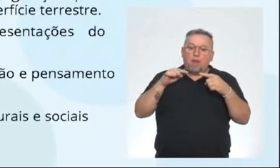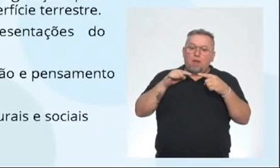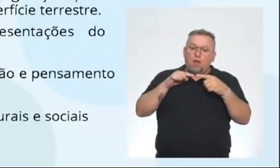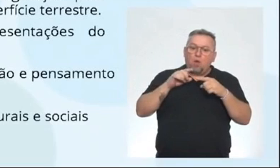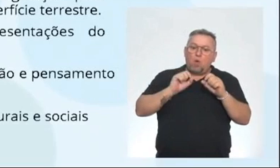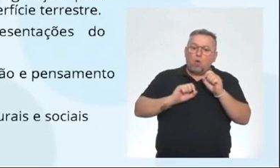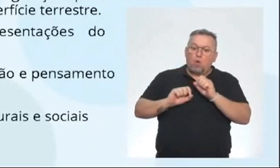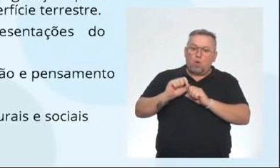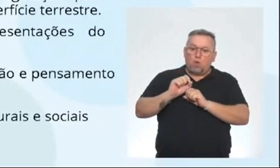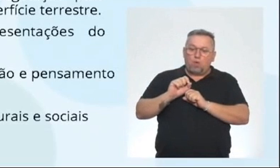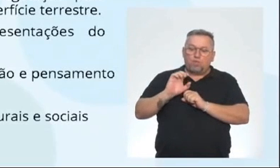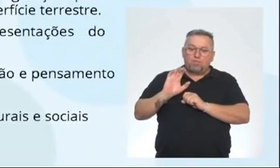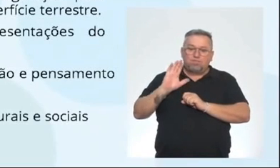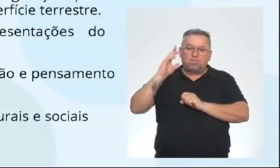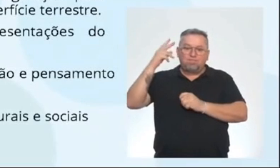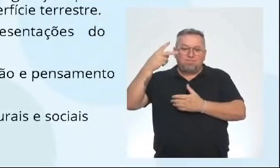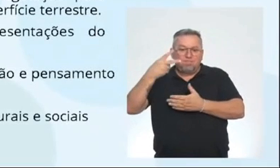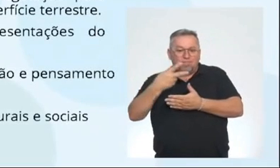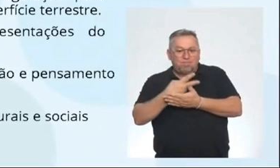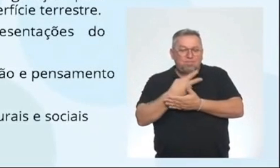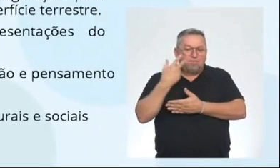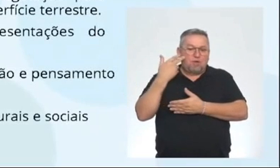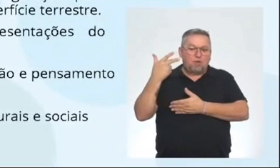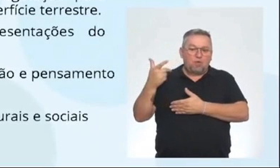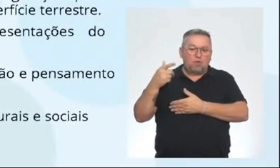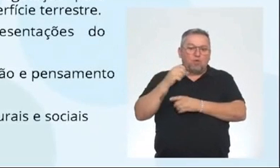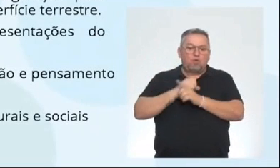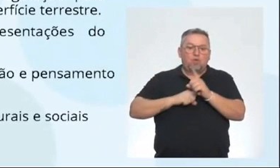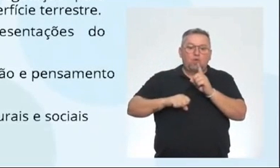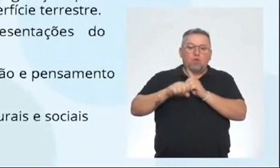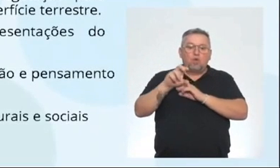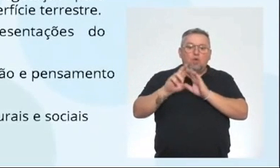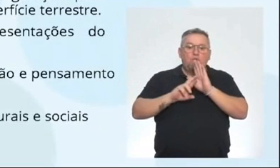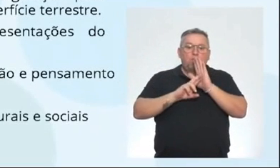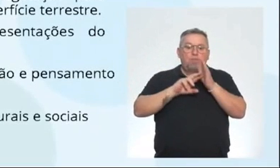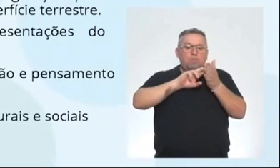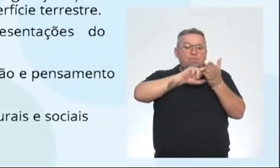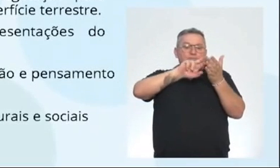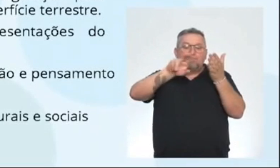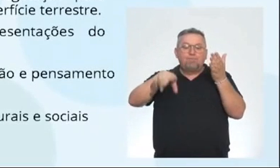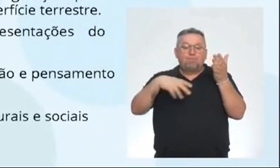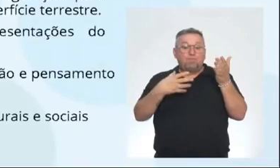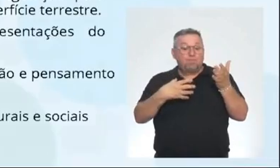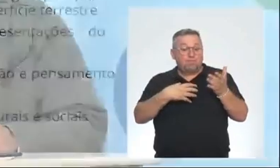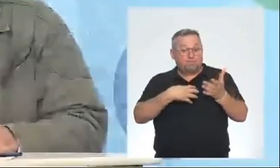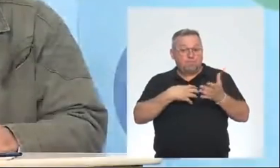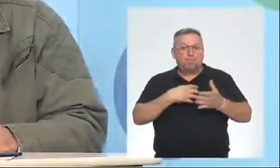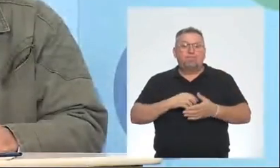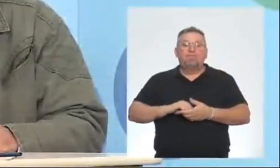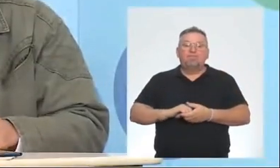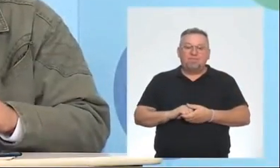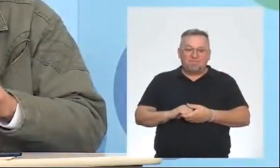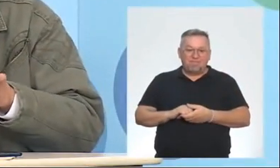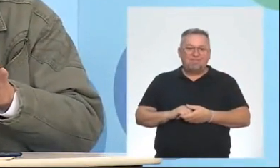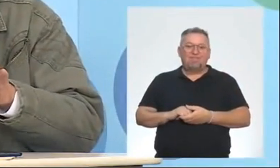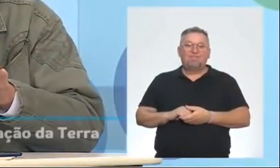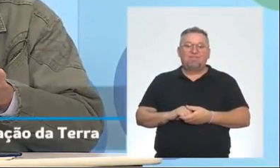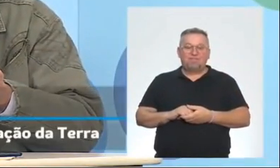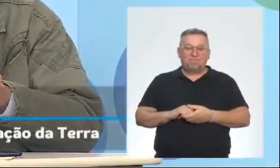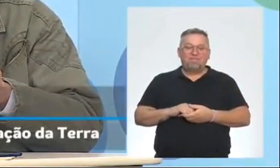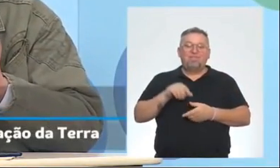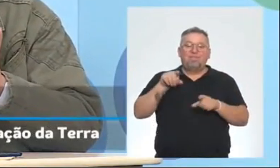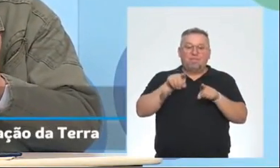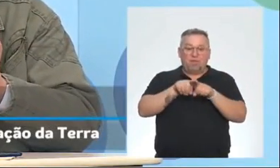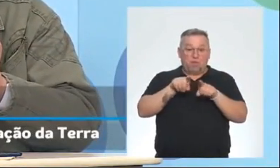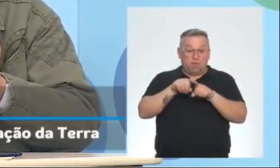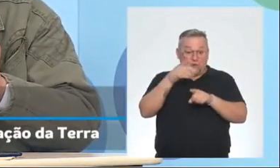conhecimento, fenômenos naturais e sociais representados de diferentes maneiras. E aí,